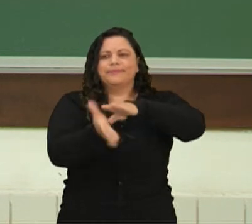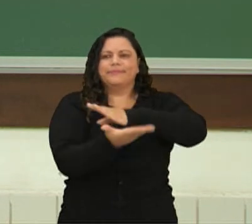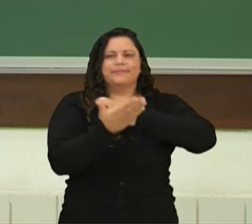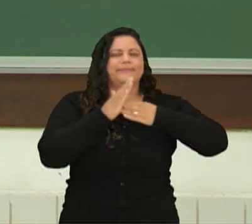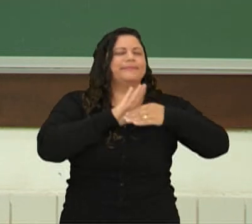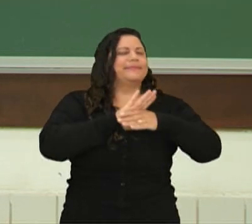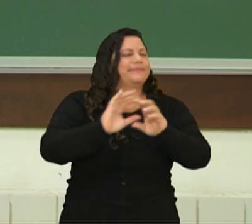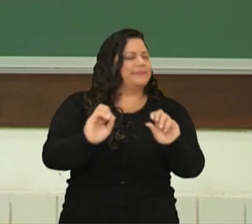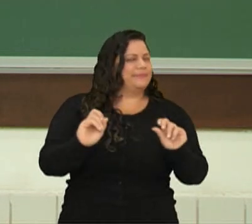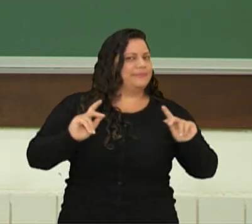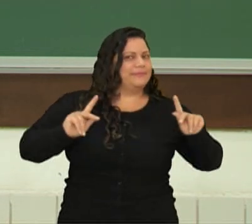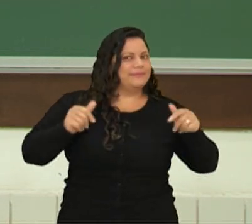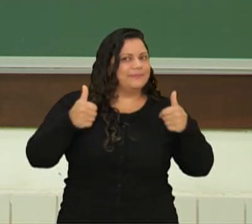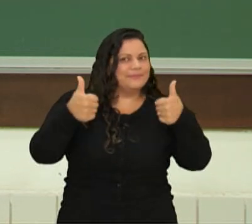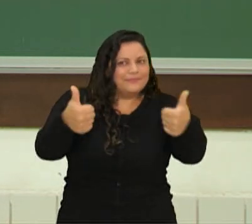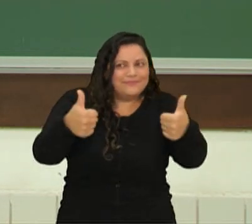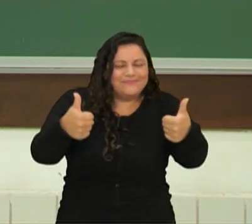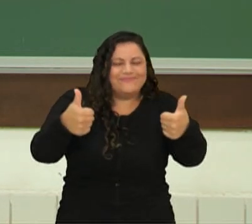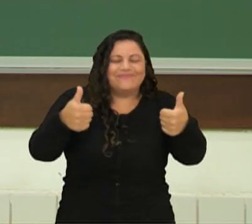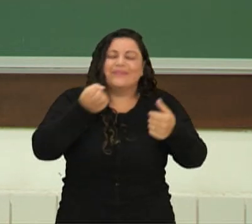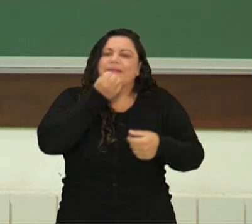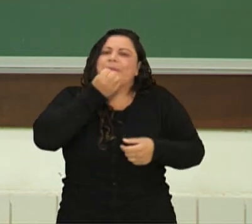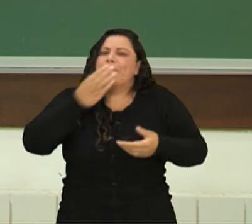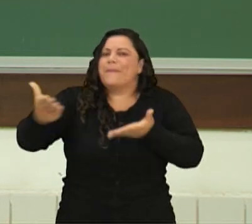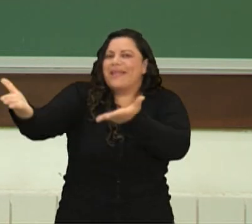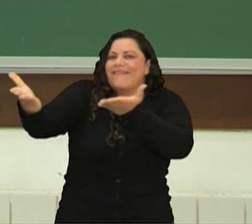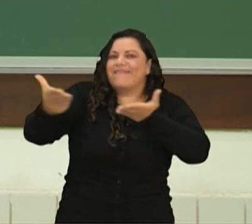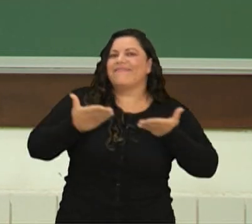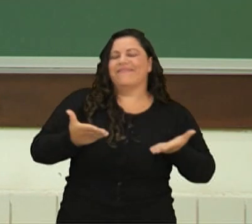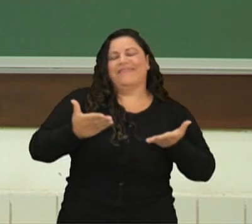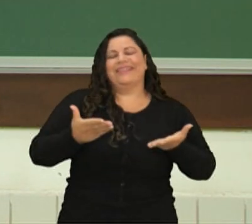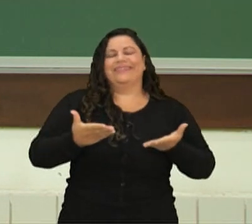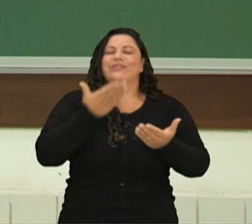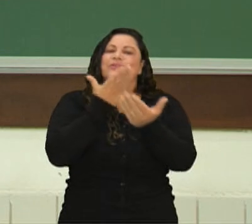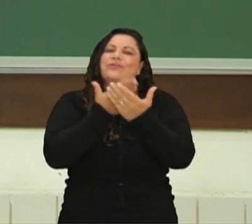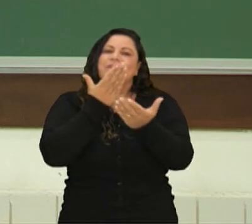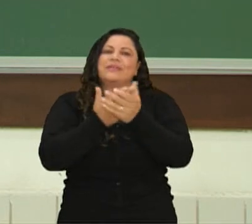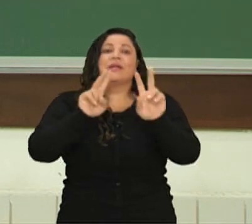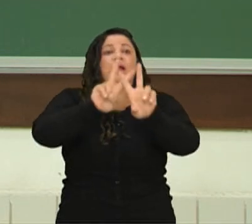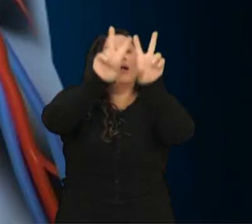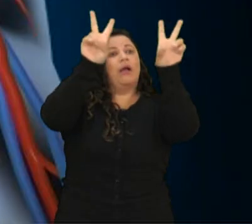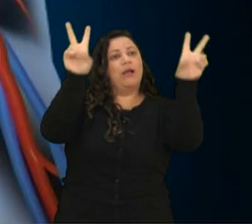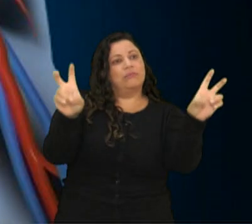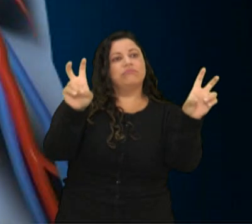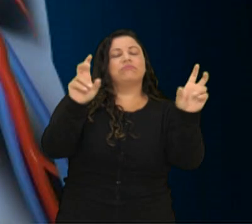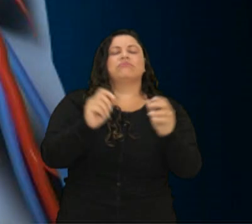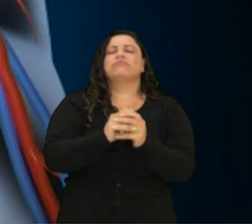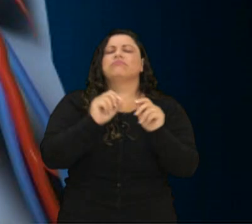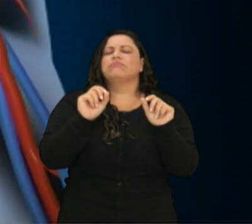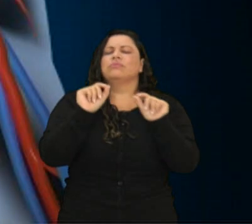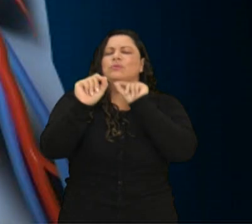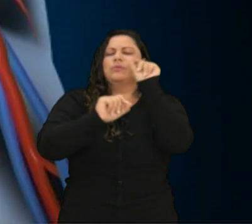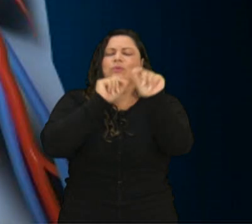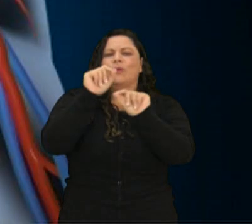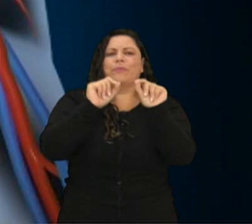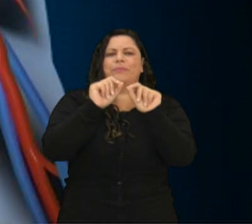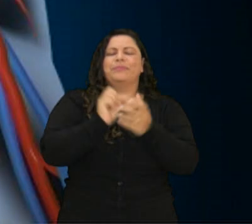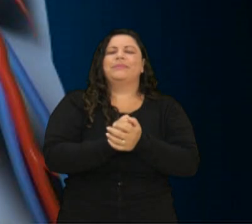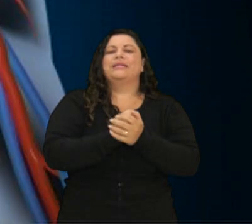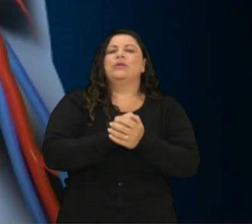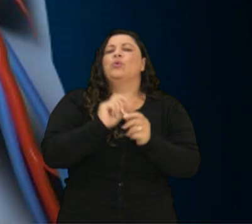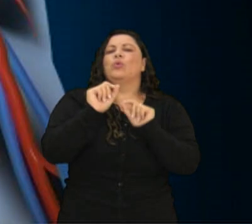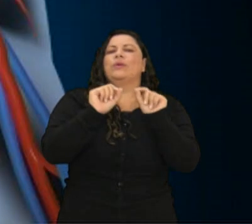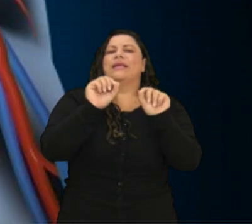ok? Então, sejam bem-vindos à nossa aula sobre o sistema cardiovascular. Nós já começamos